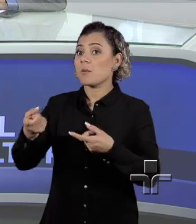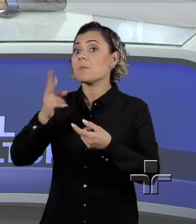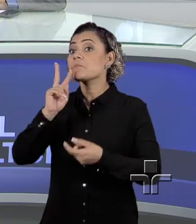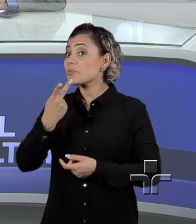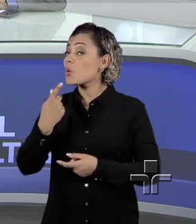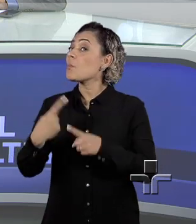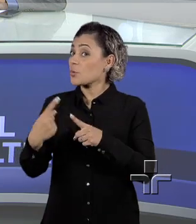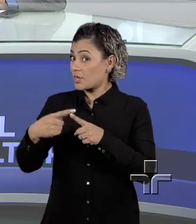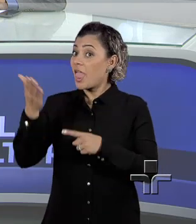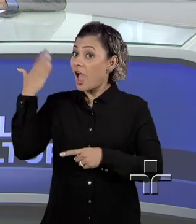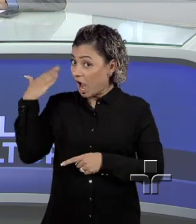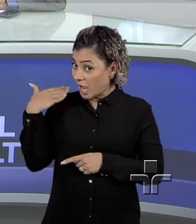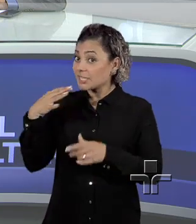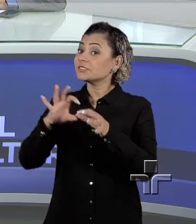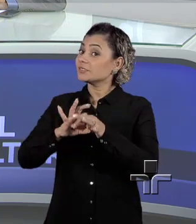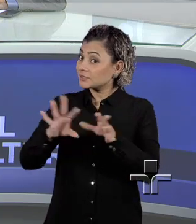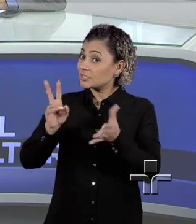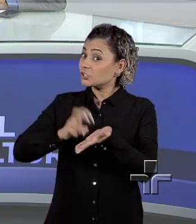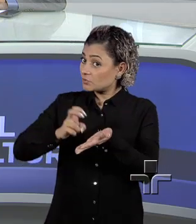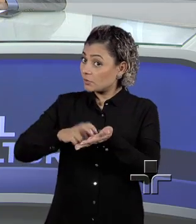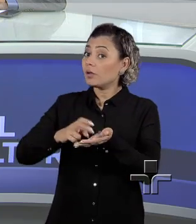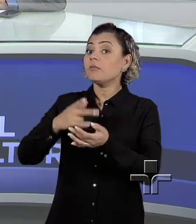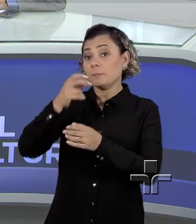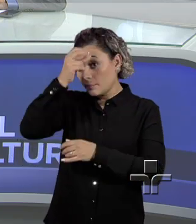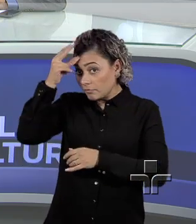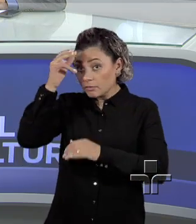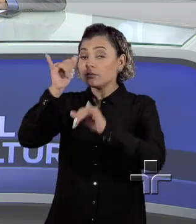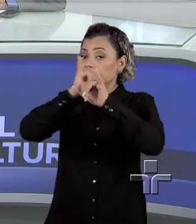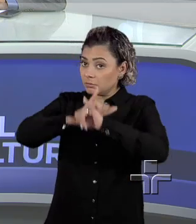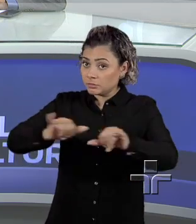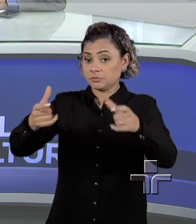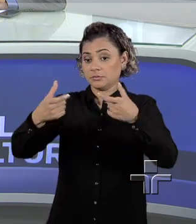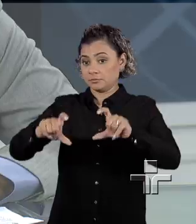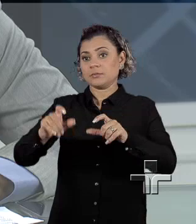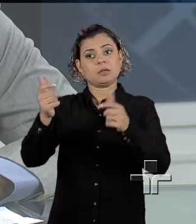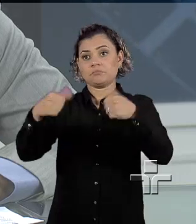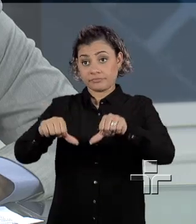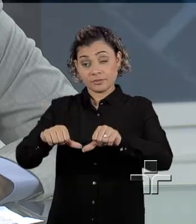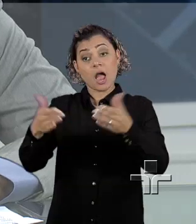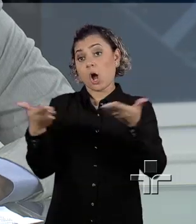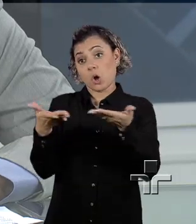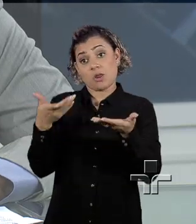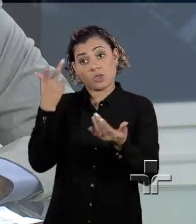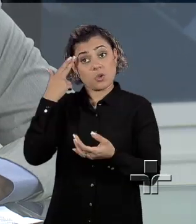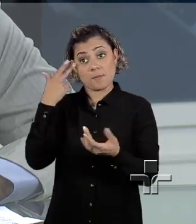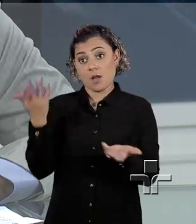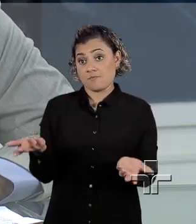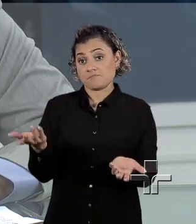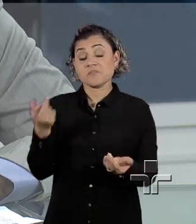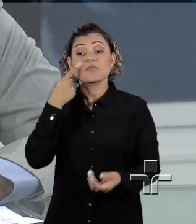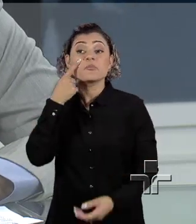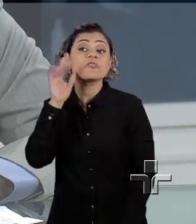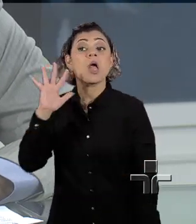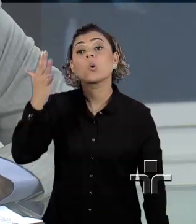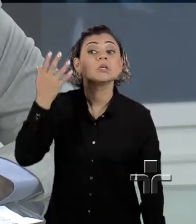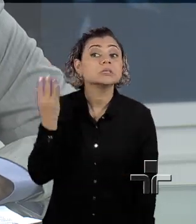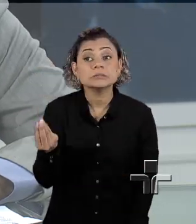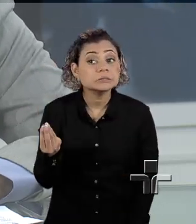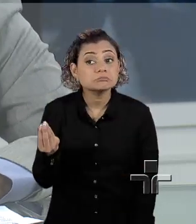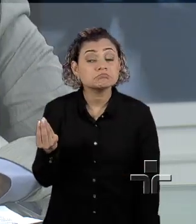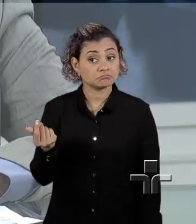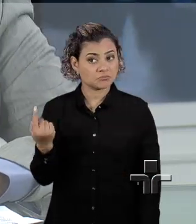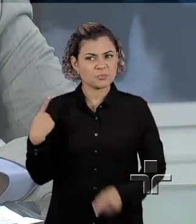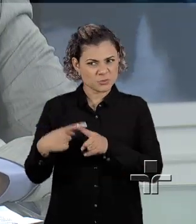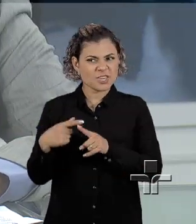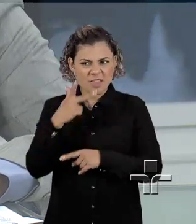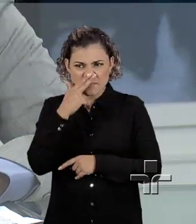na verdade, de manhã, a Prefeitura tinha abolido o rodízio. O que significa, vamos ver o que vai acontecer, porque, veja bem,